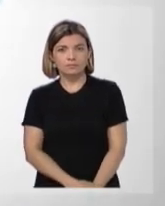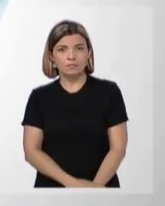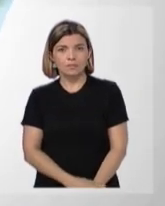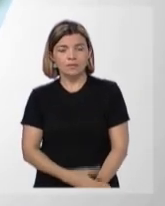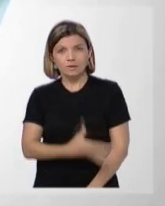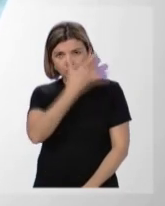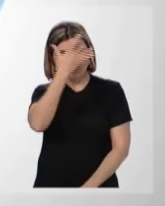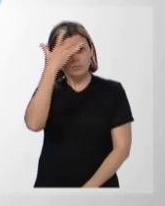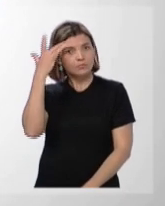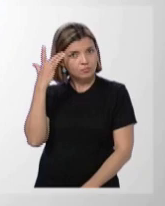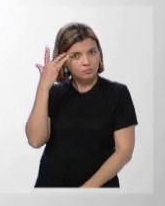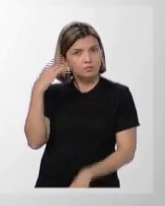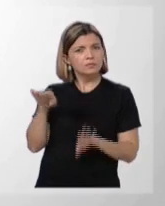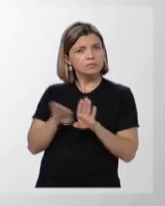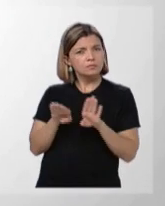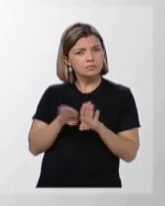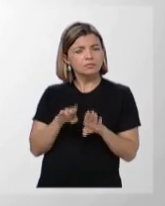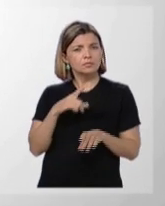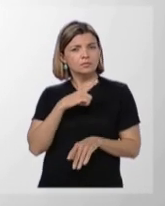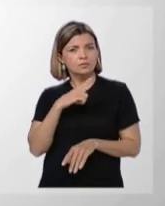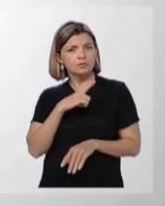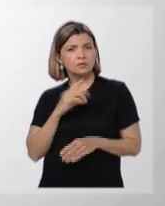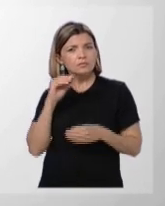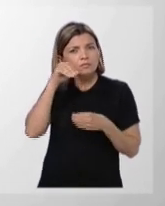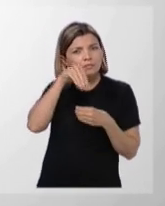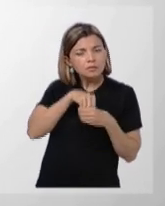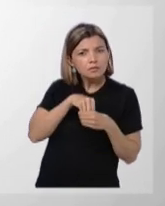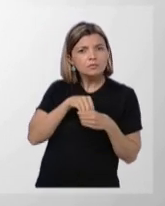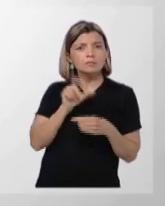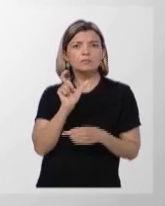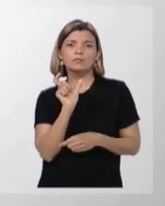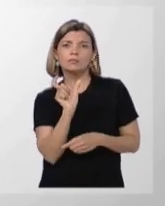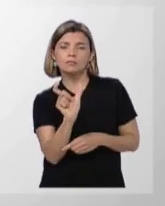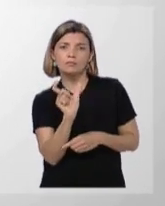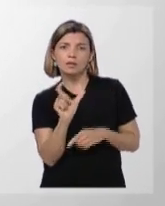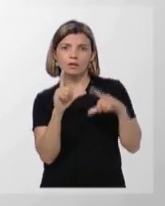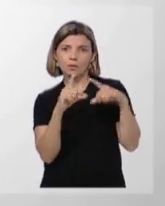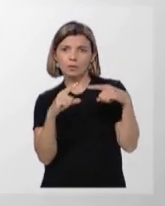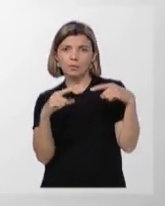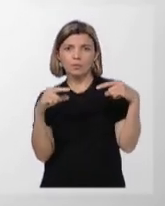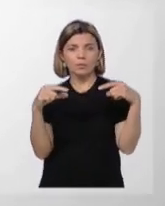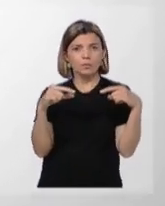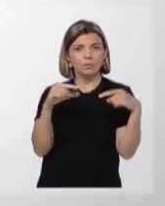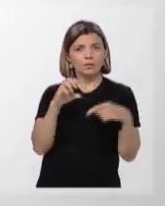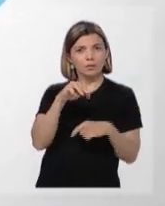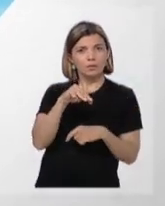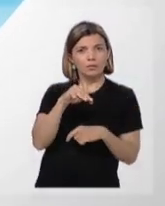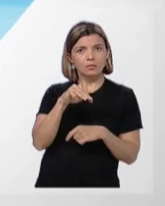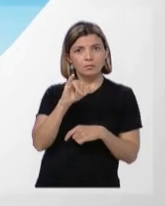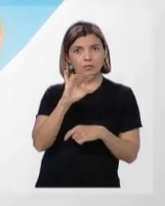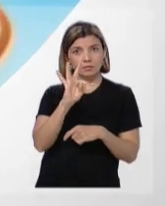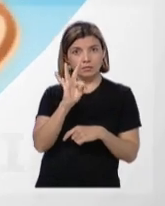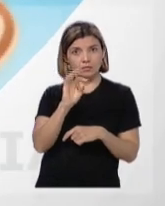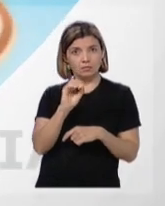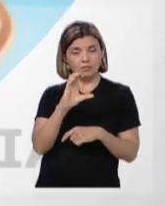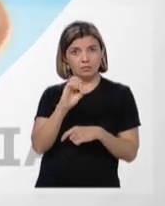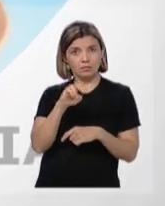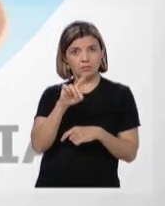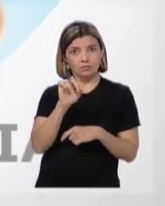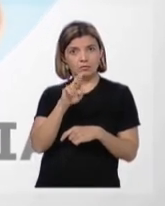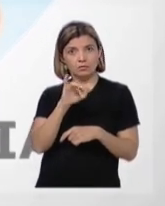No nosso caso, e dos demais eucariotos, parte da respiração celular ocorre em uma organela chamada